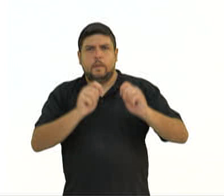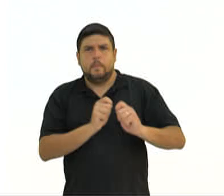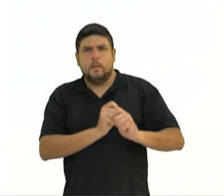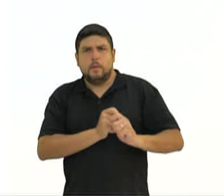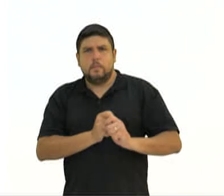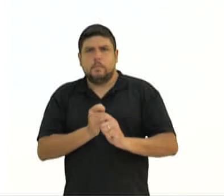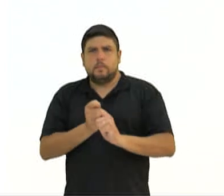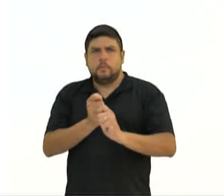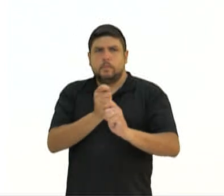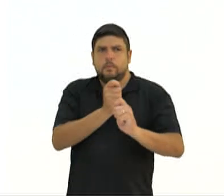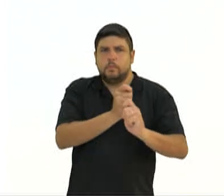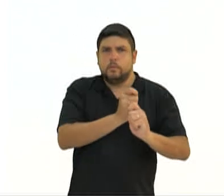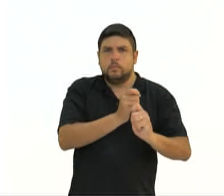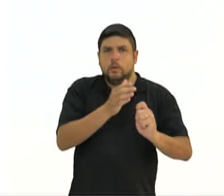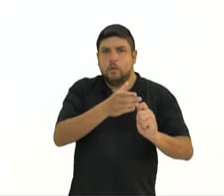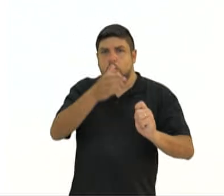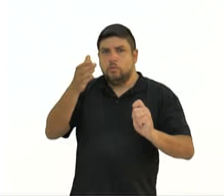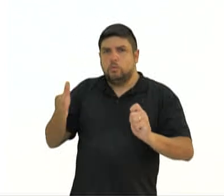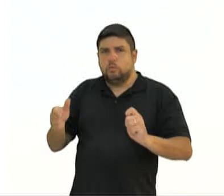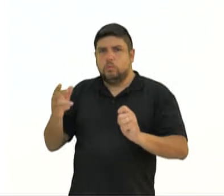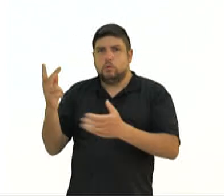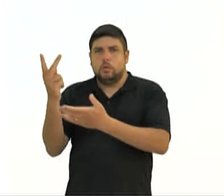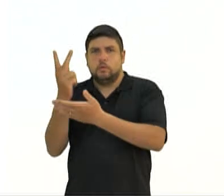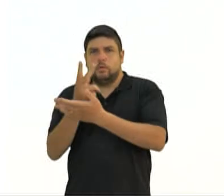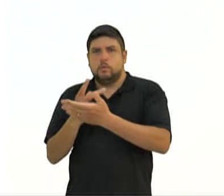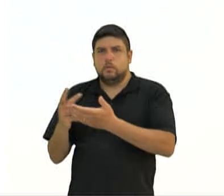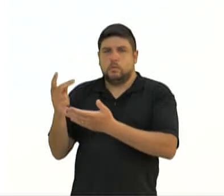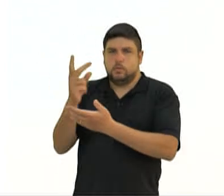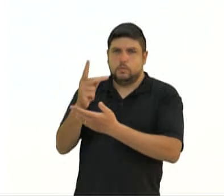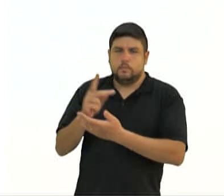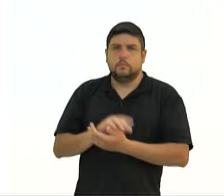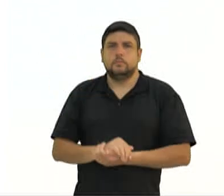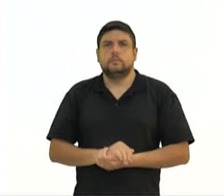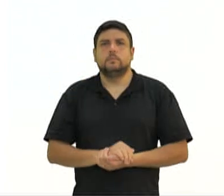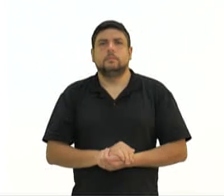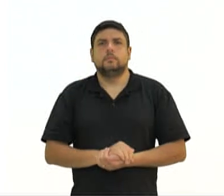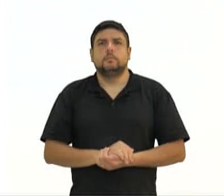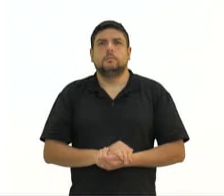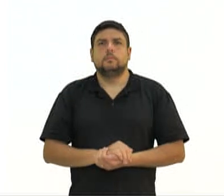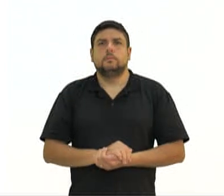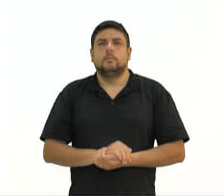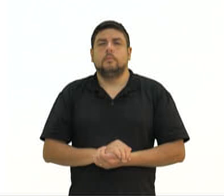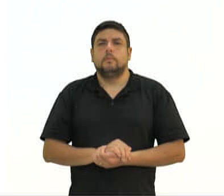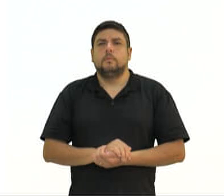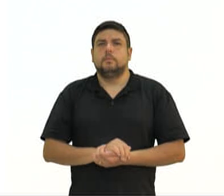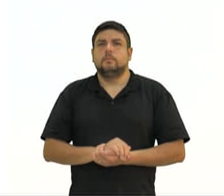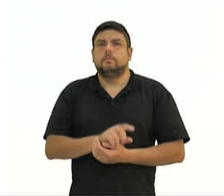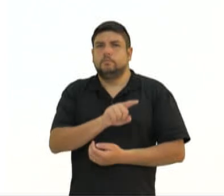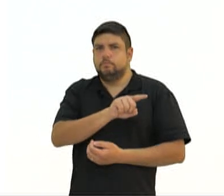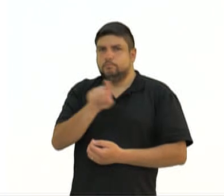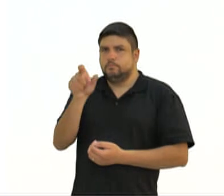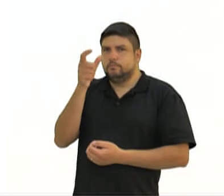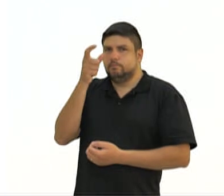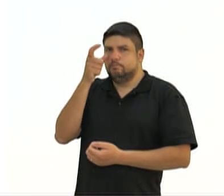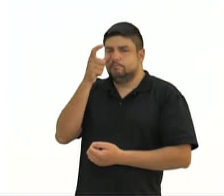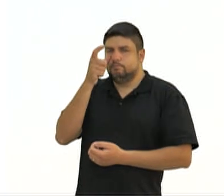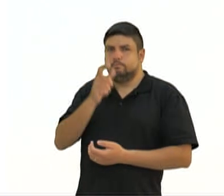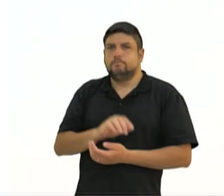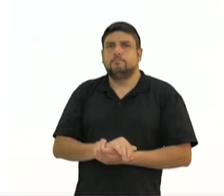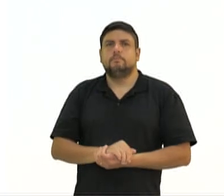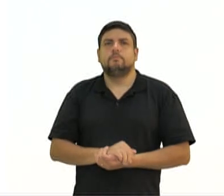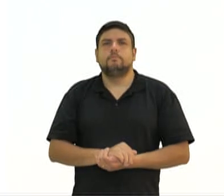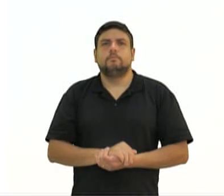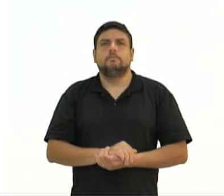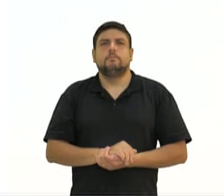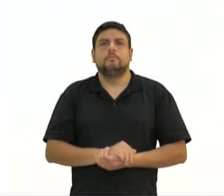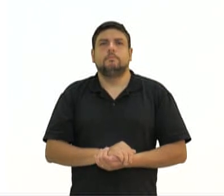desenhos aqui, ó. Ele está no sítio arqueológico. Dê uma observada no deus.